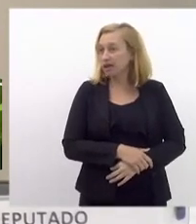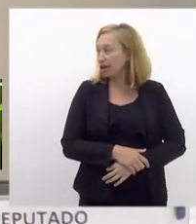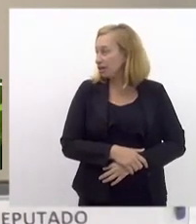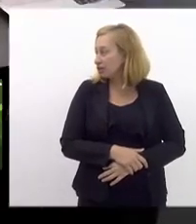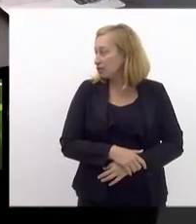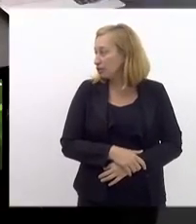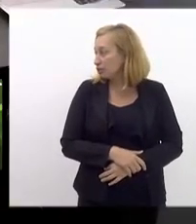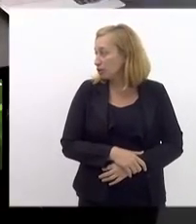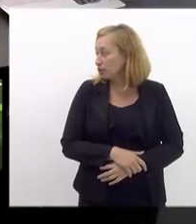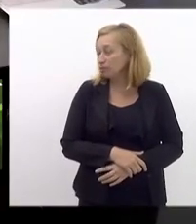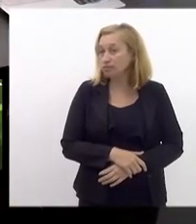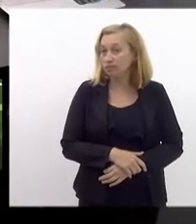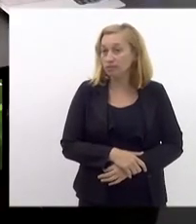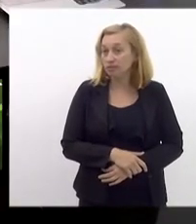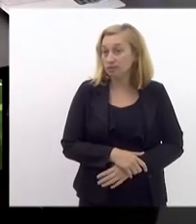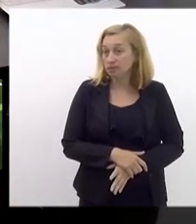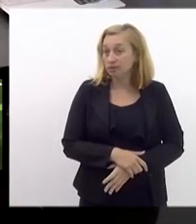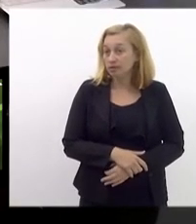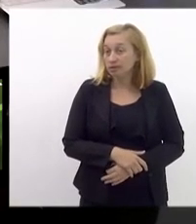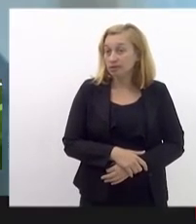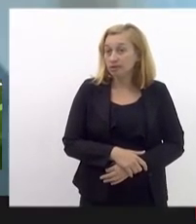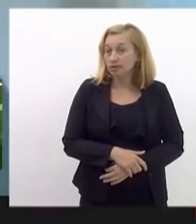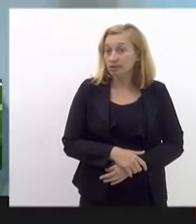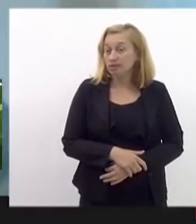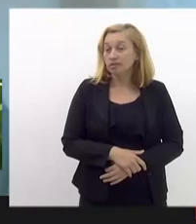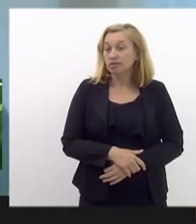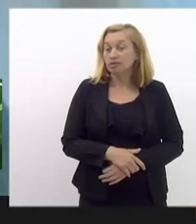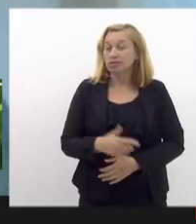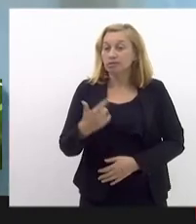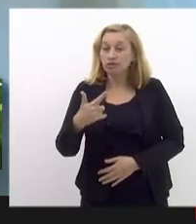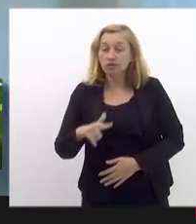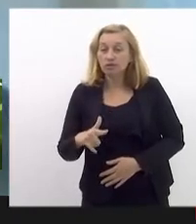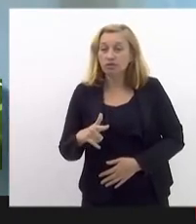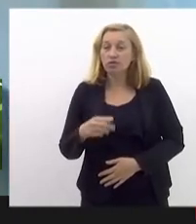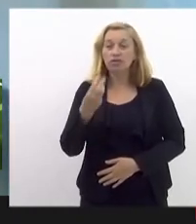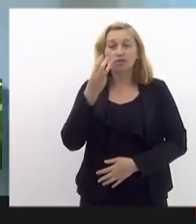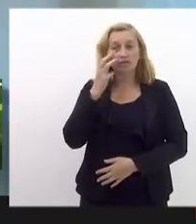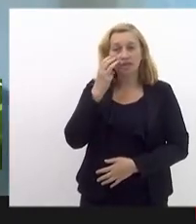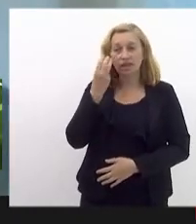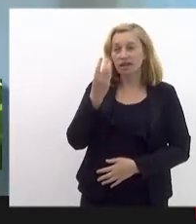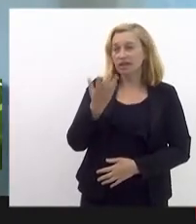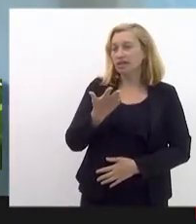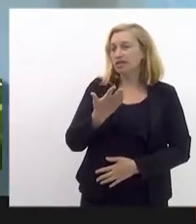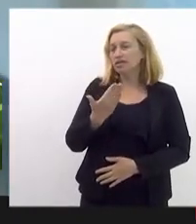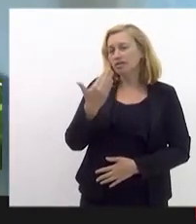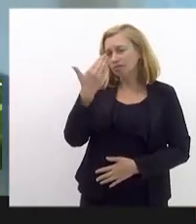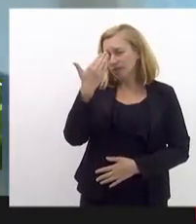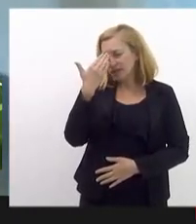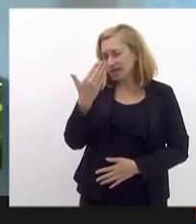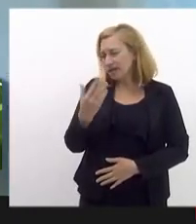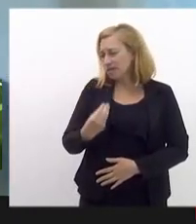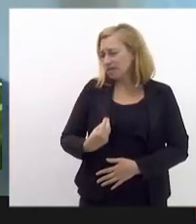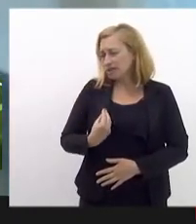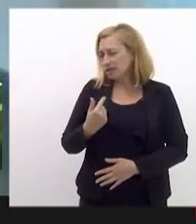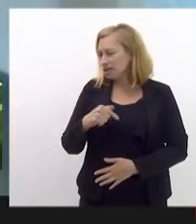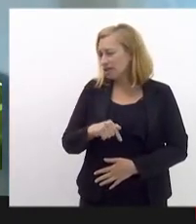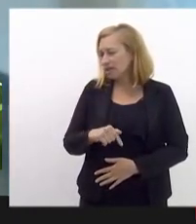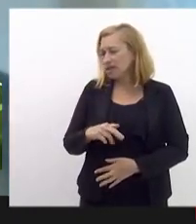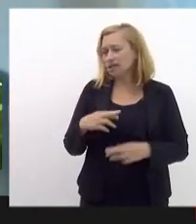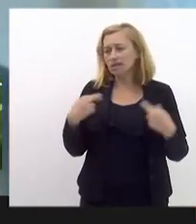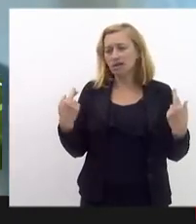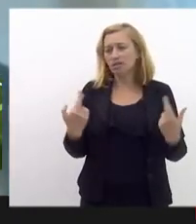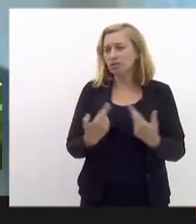Benito tem a palavra. Deputado Valdec, é mais uma vez um prazer de estar aqui participando de uma audiência